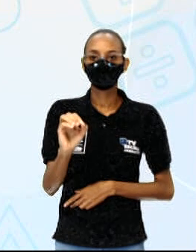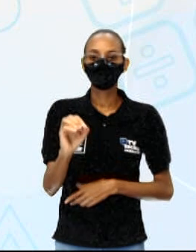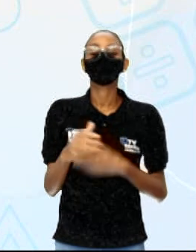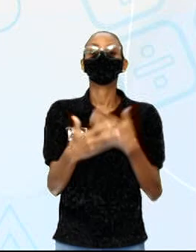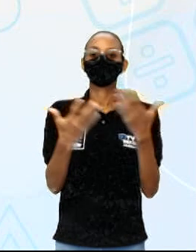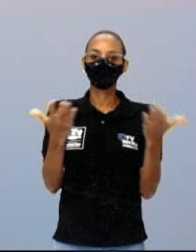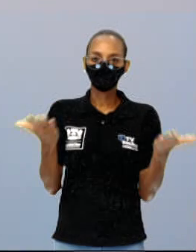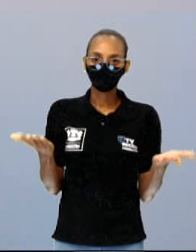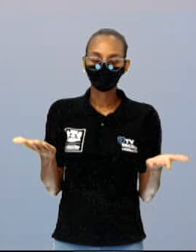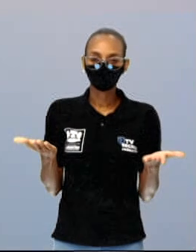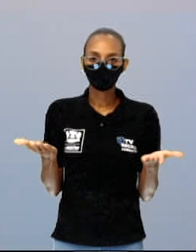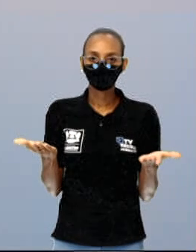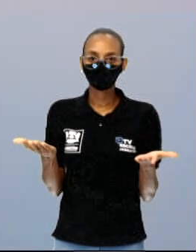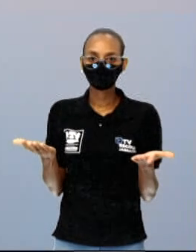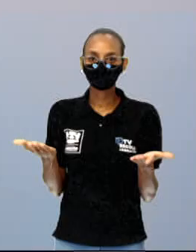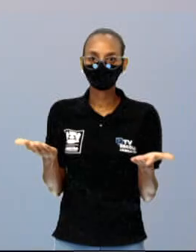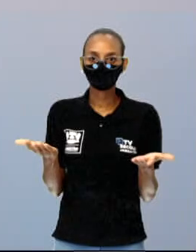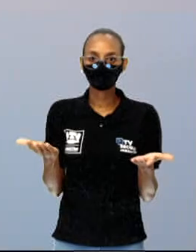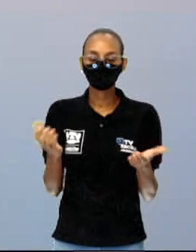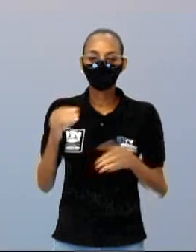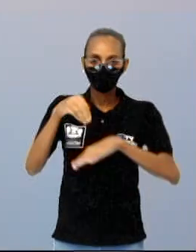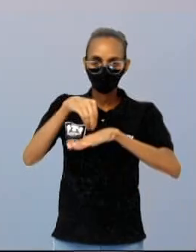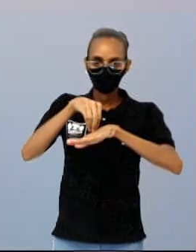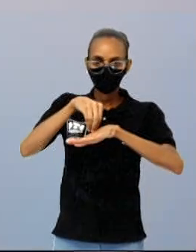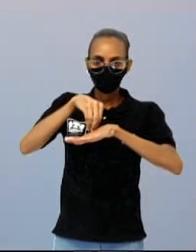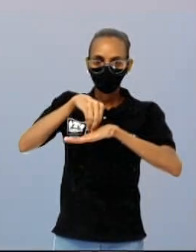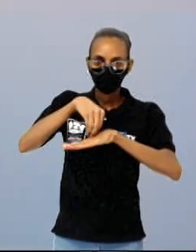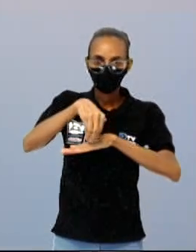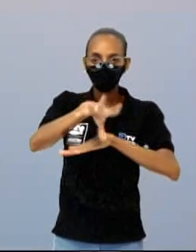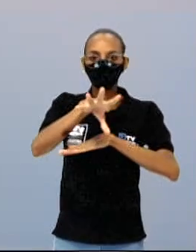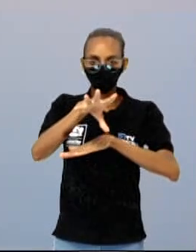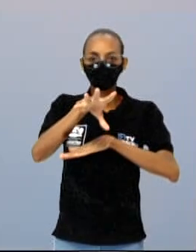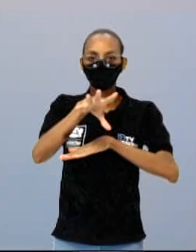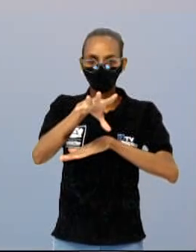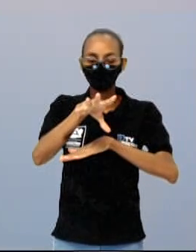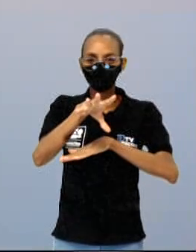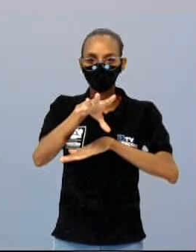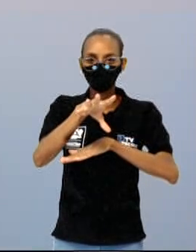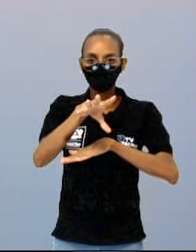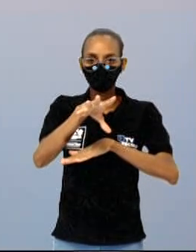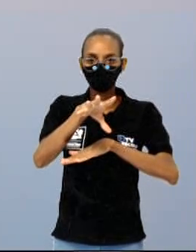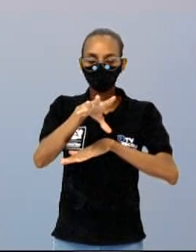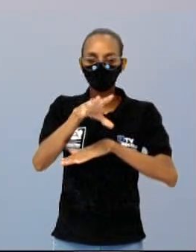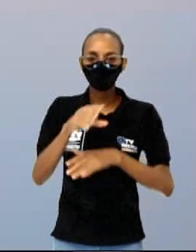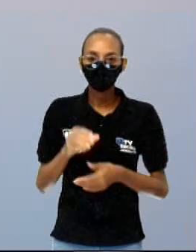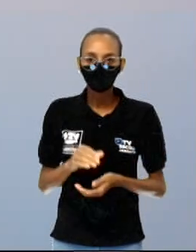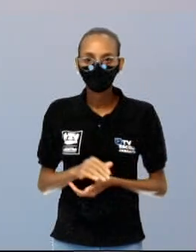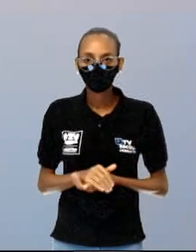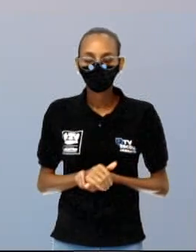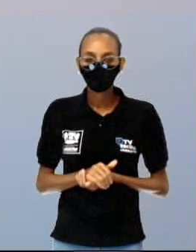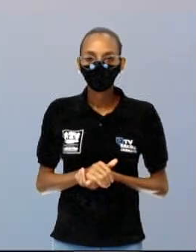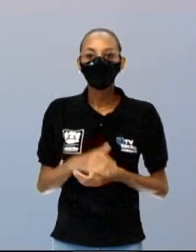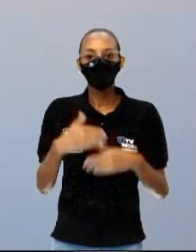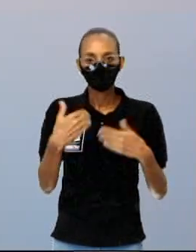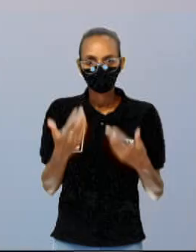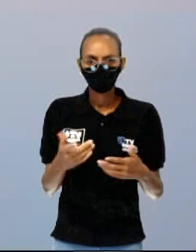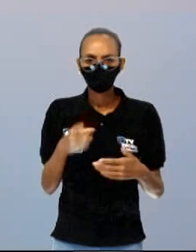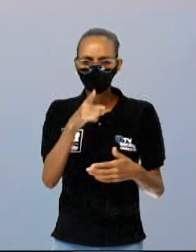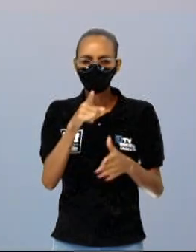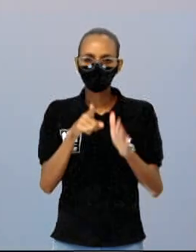Galera, super dica antes de partir para a solução da questão. Em todo